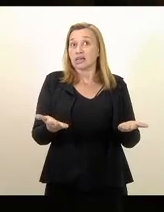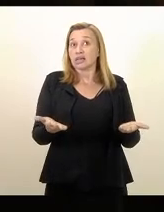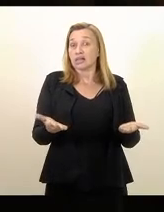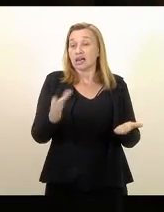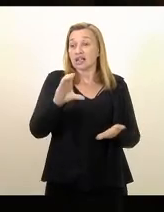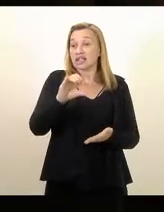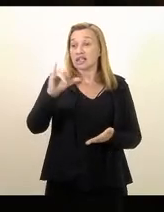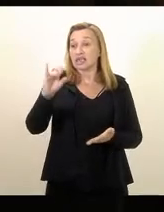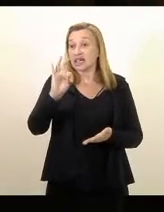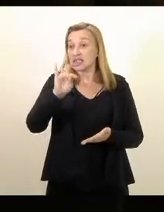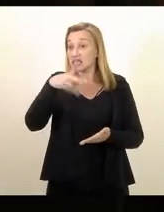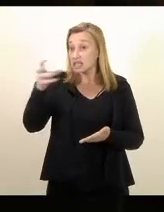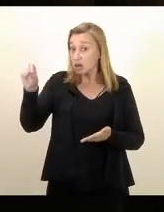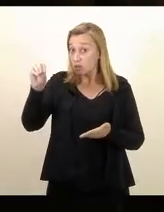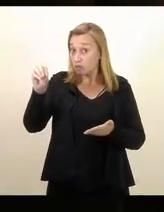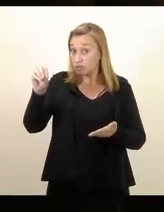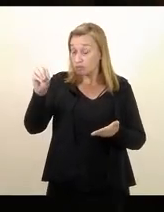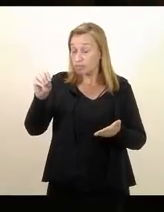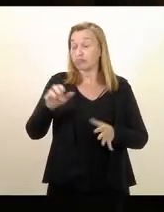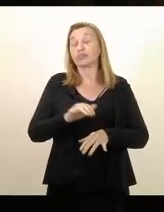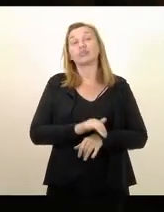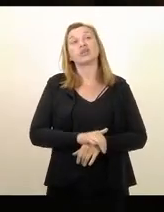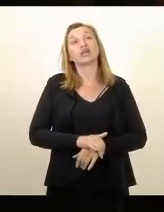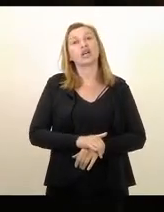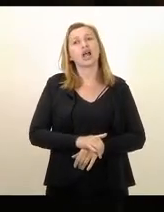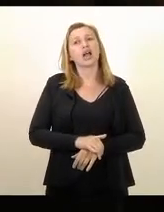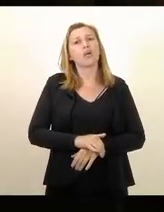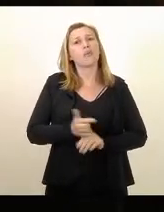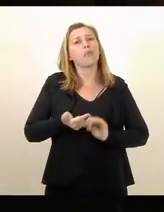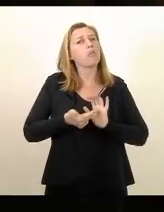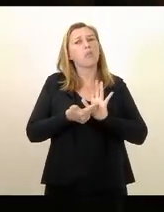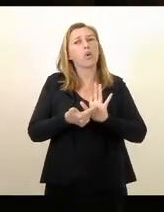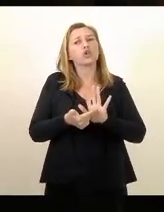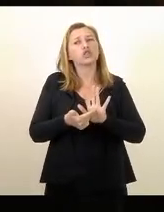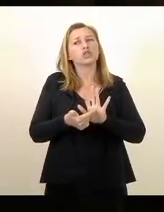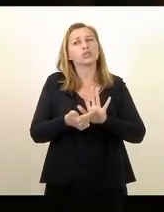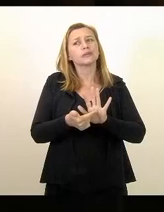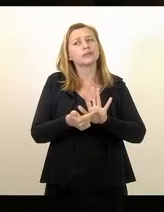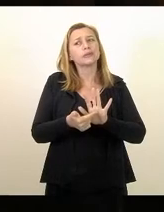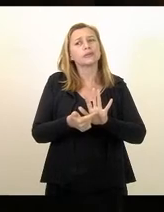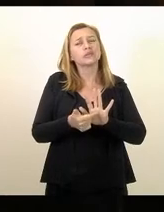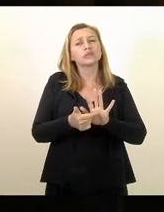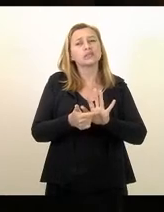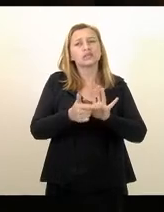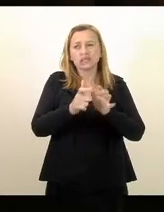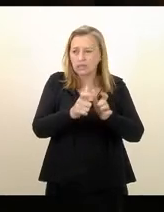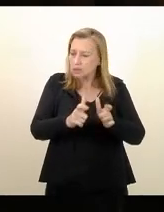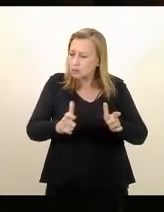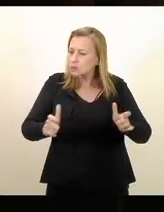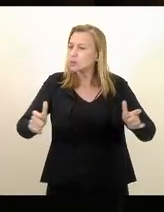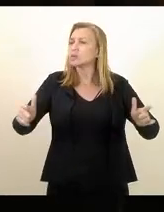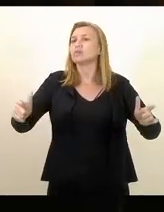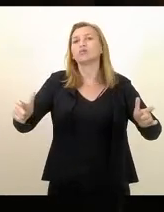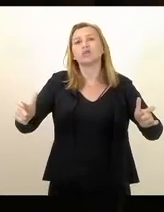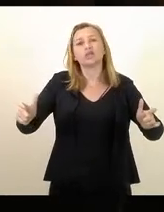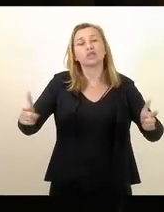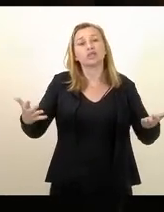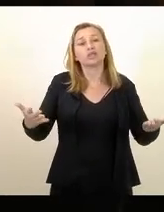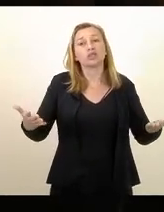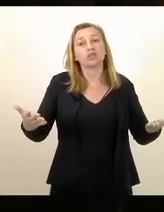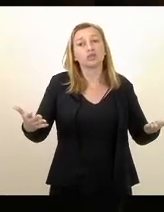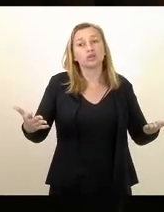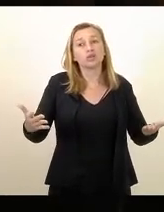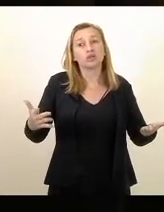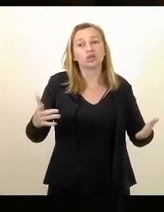citação literal revela a dimensão do